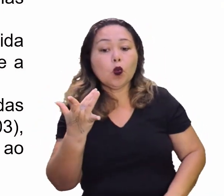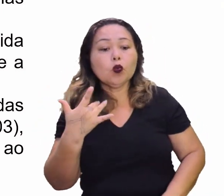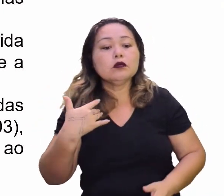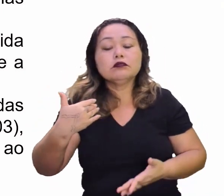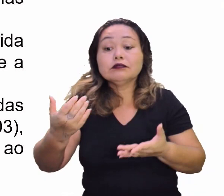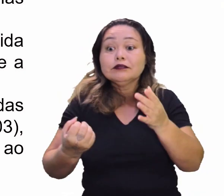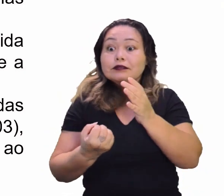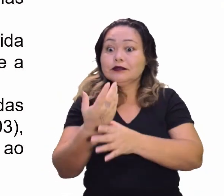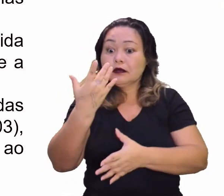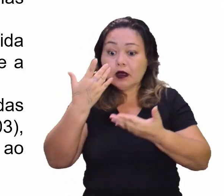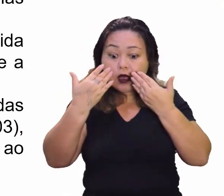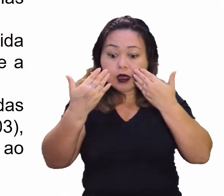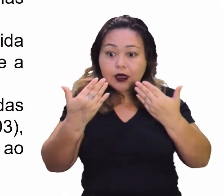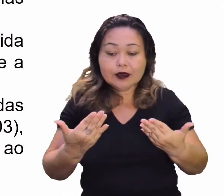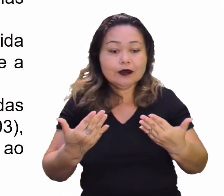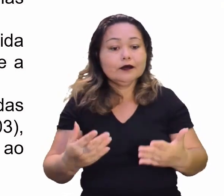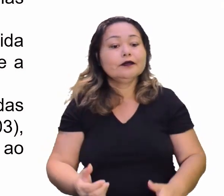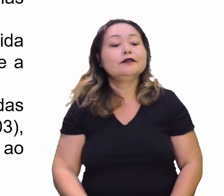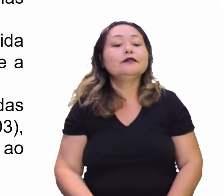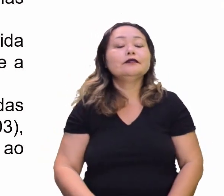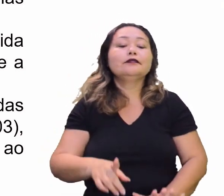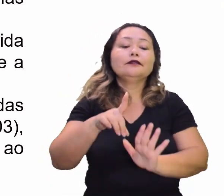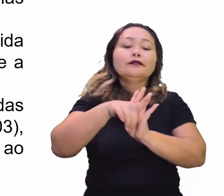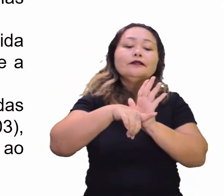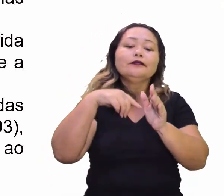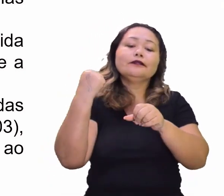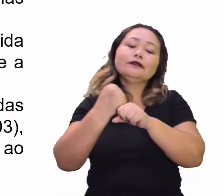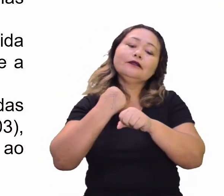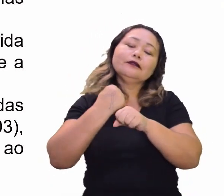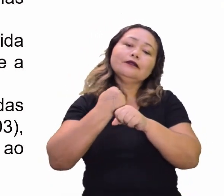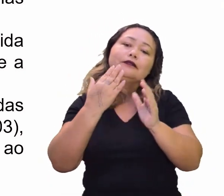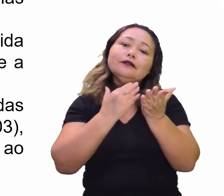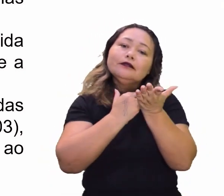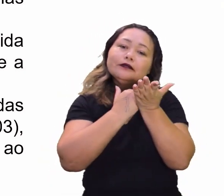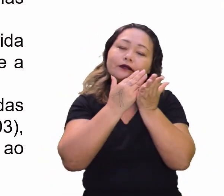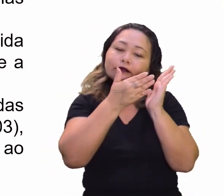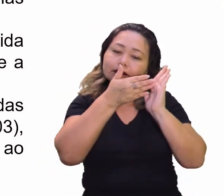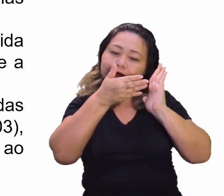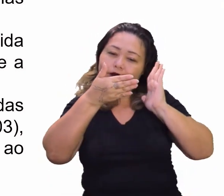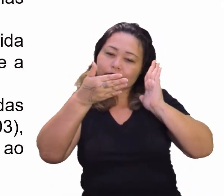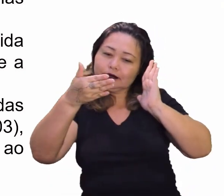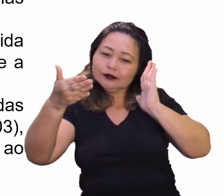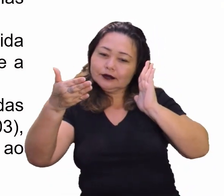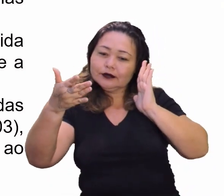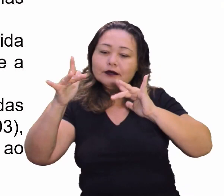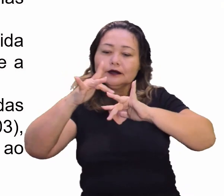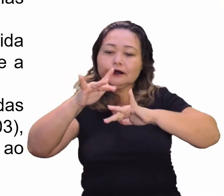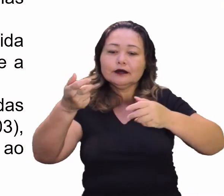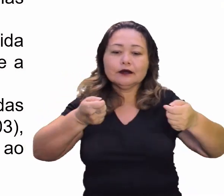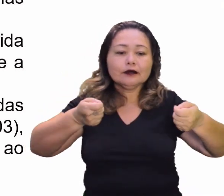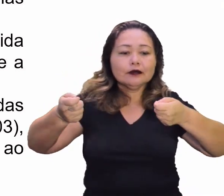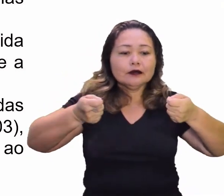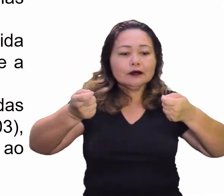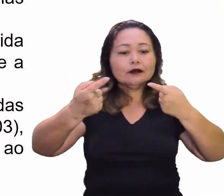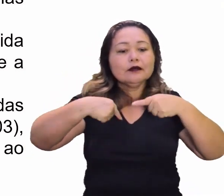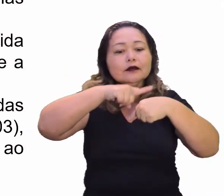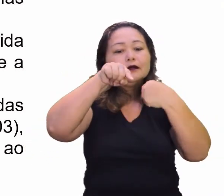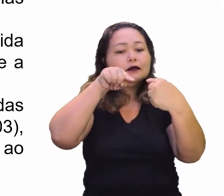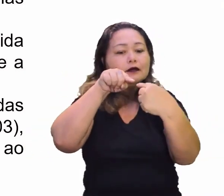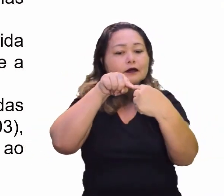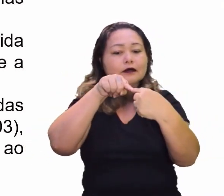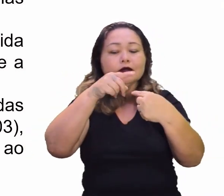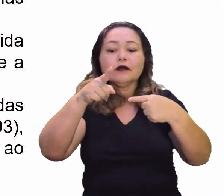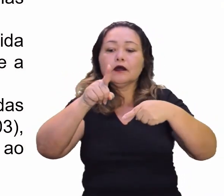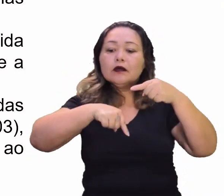ouro recém-descoberto. C. A ferrovia foi construída na fase inicial da mineração e teve